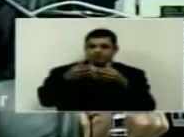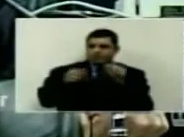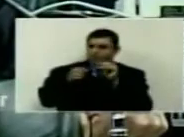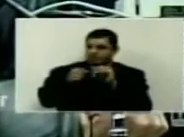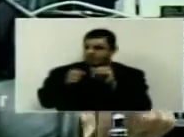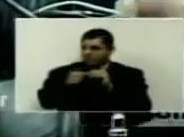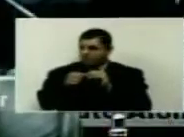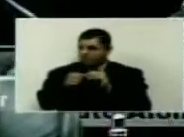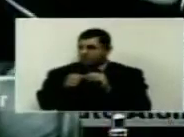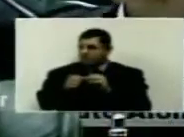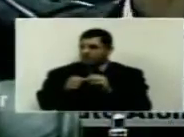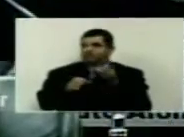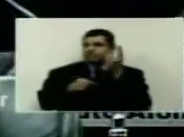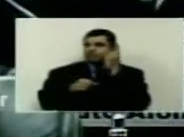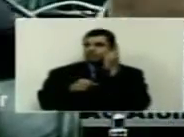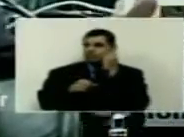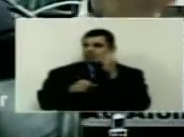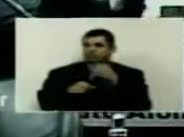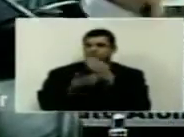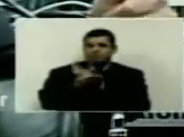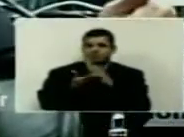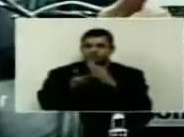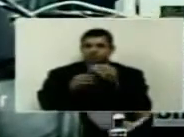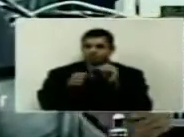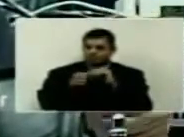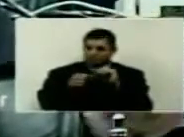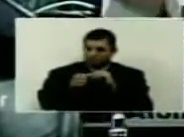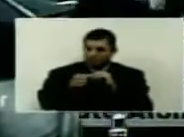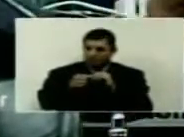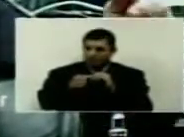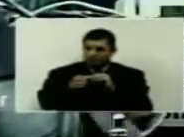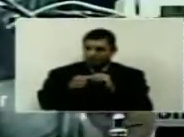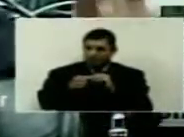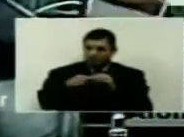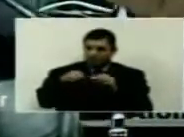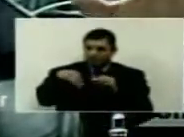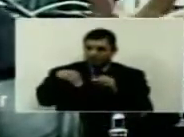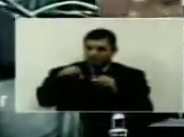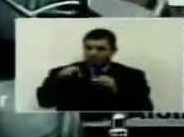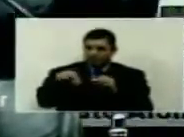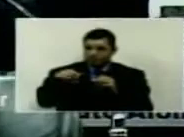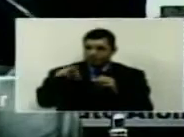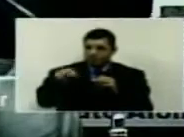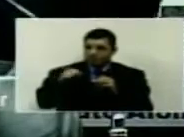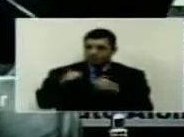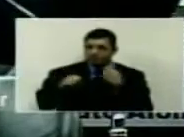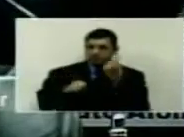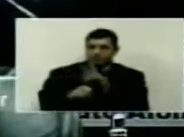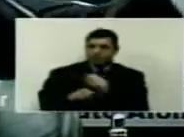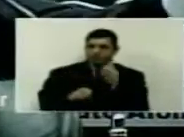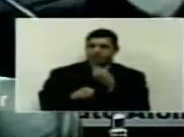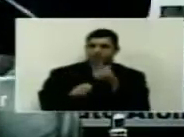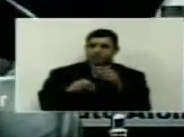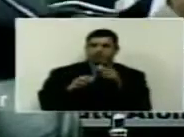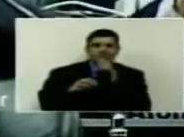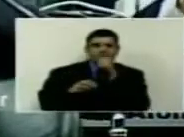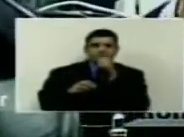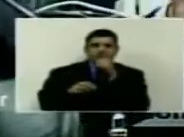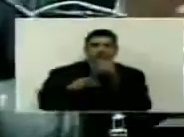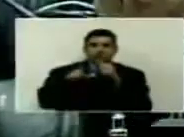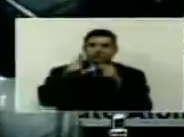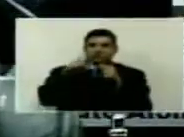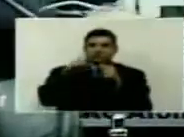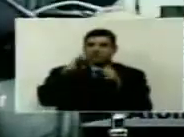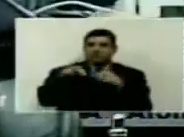fazê-lo. No dia que nós começarmos a fazer manejos sustentáveis de nossos rios,